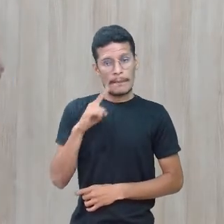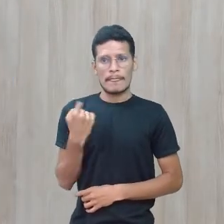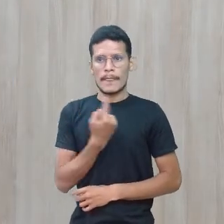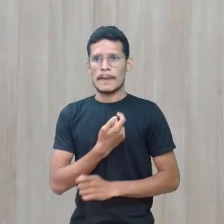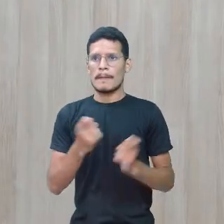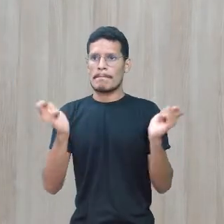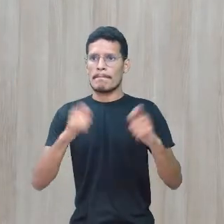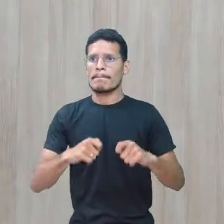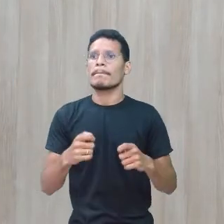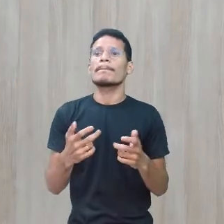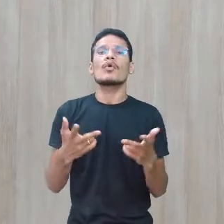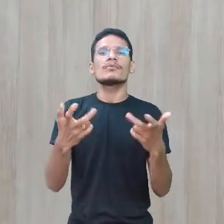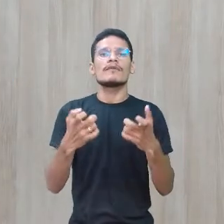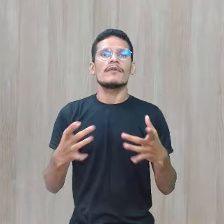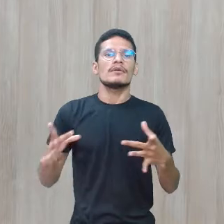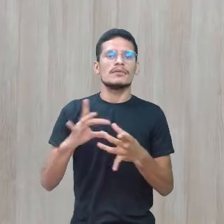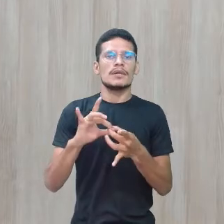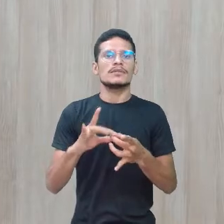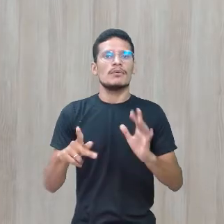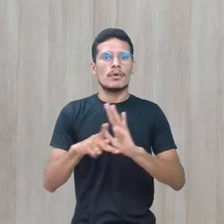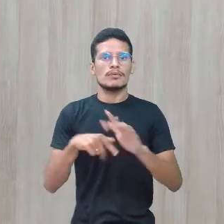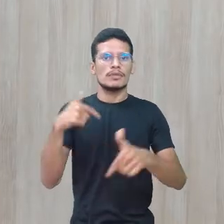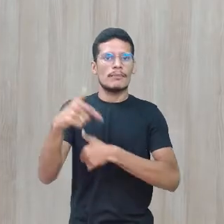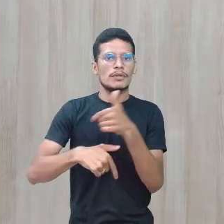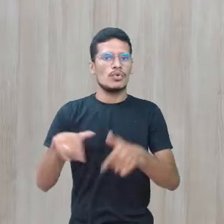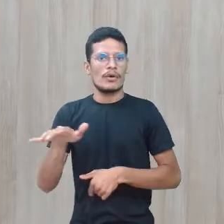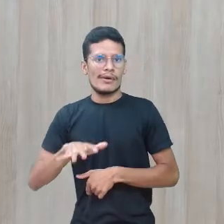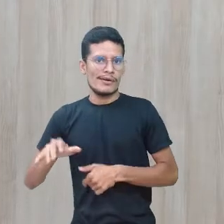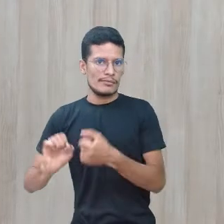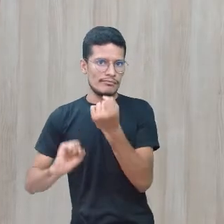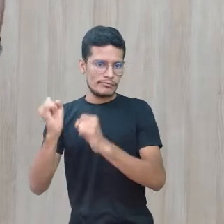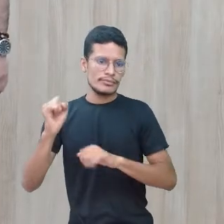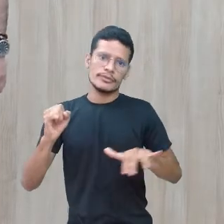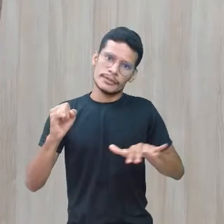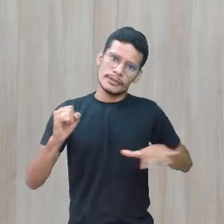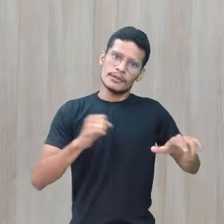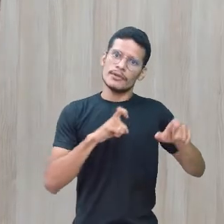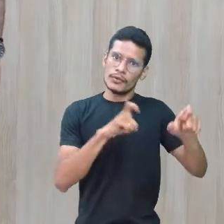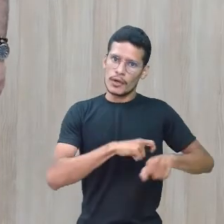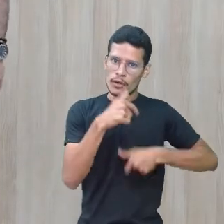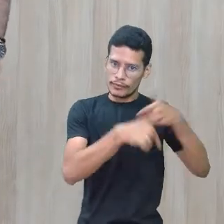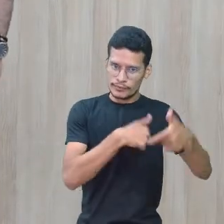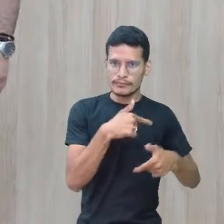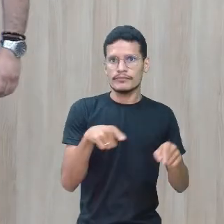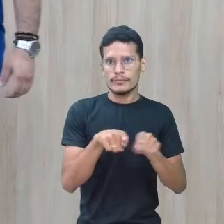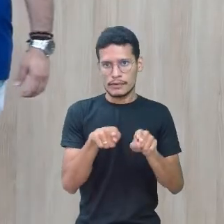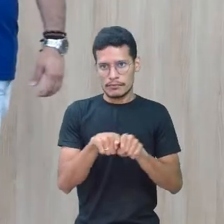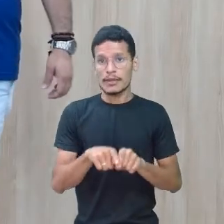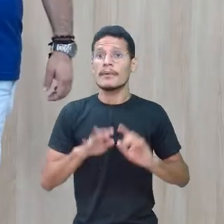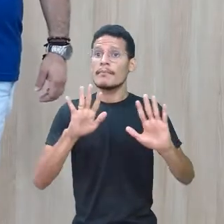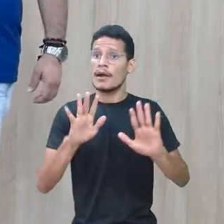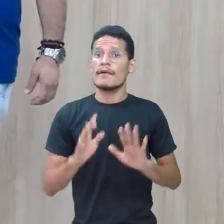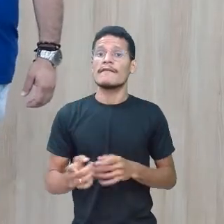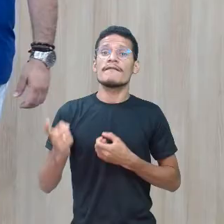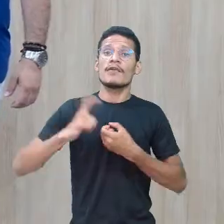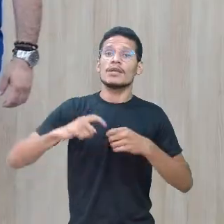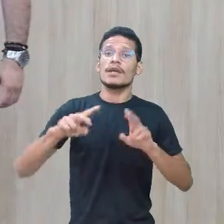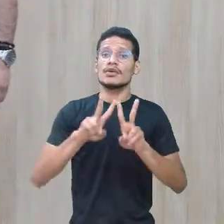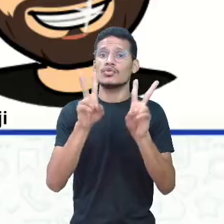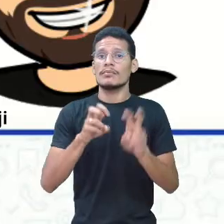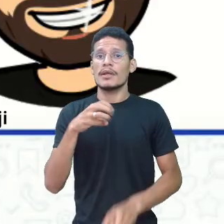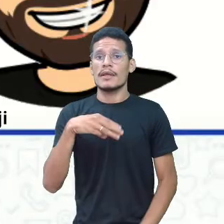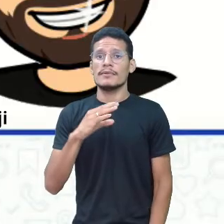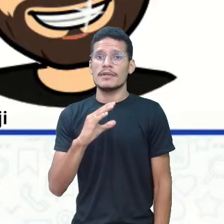observa aqui, ó, a junção aqui dos trabalhadores da indústria com os trabalhadores, né, do campo. Mas vamos voltar